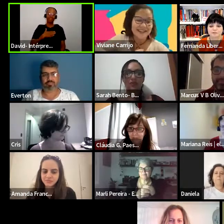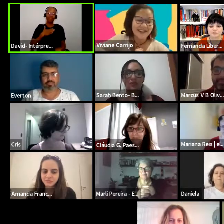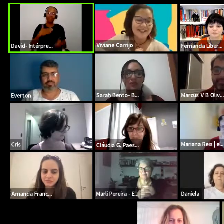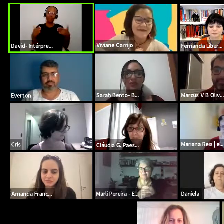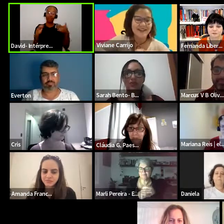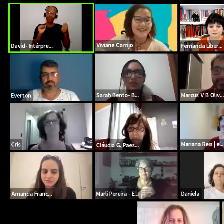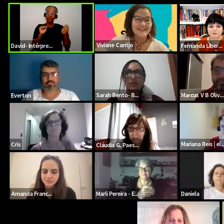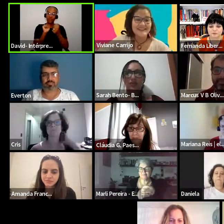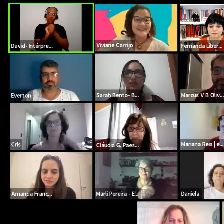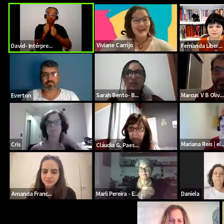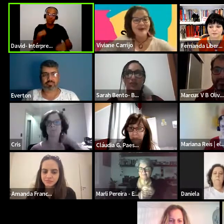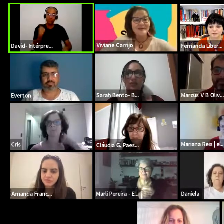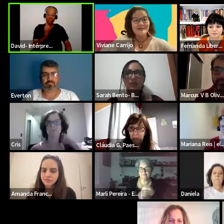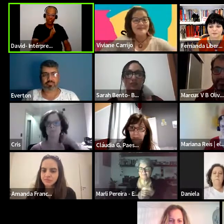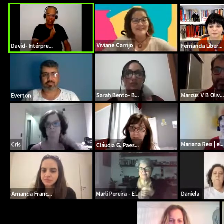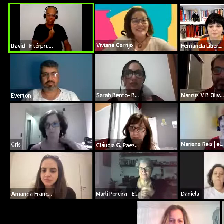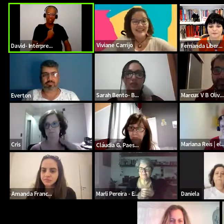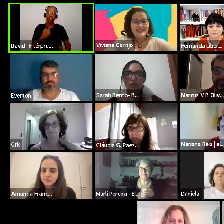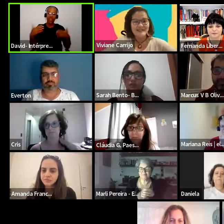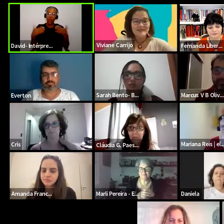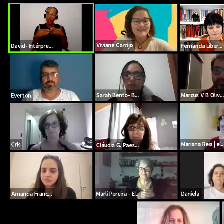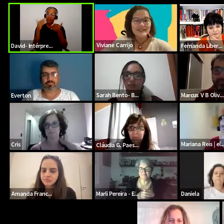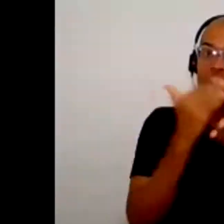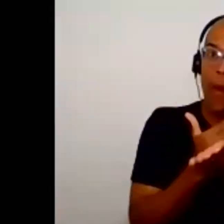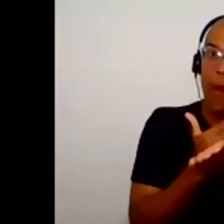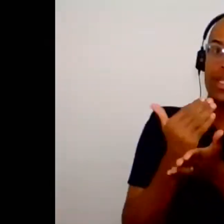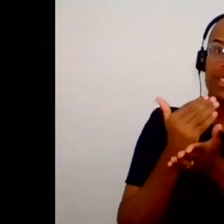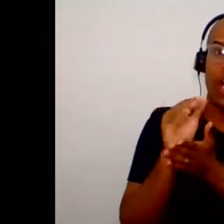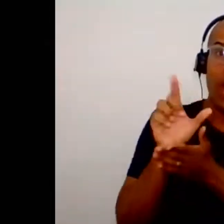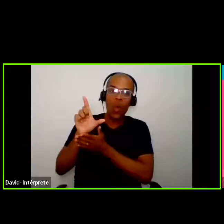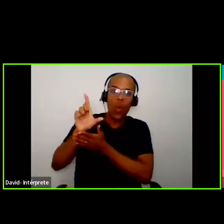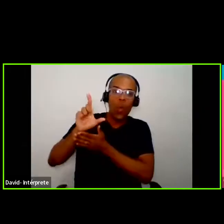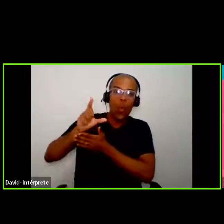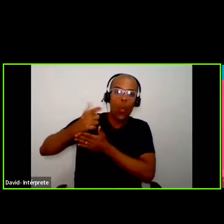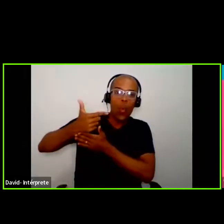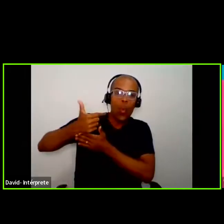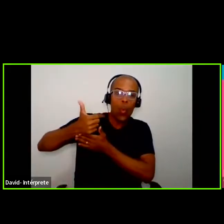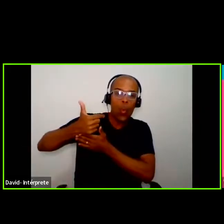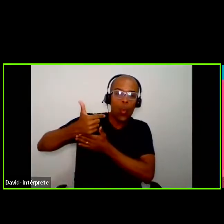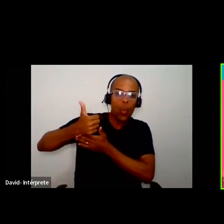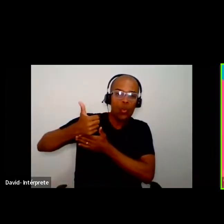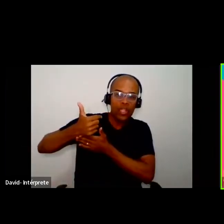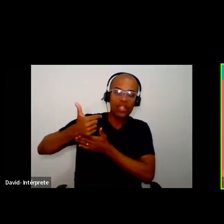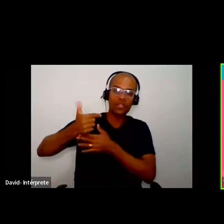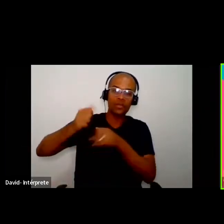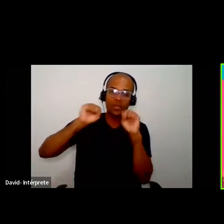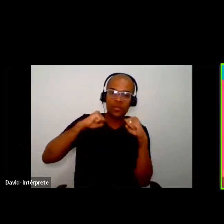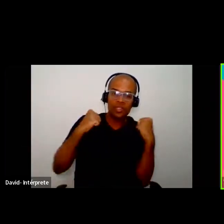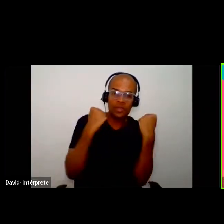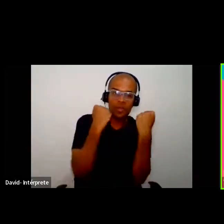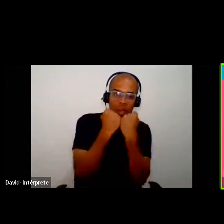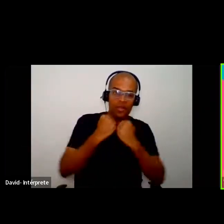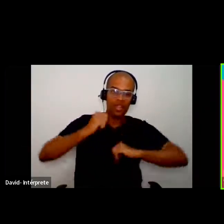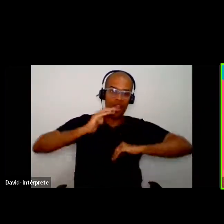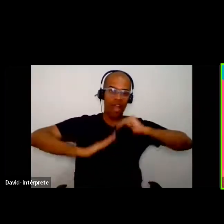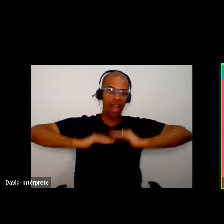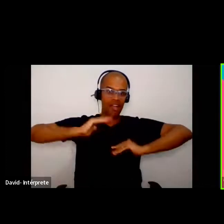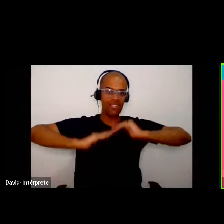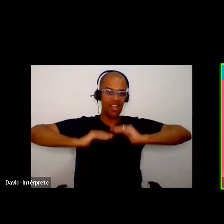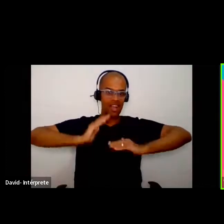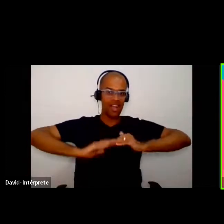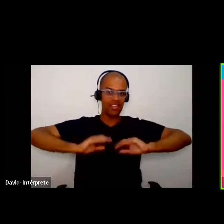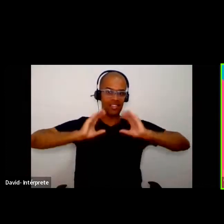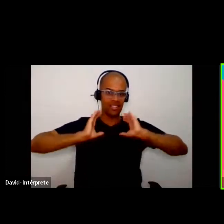com a gente para iniciar o nosso 12º SIAC, Simpósio Ação Cidadã, um evento